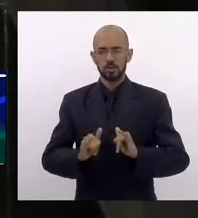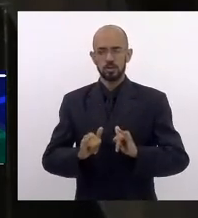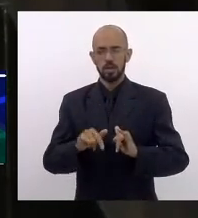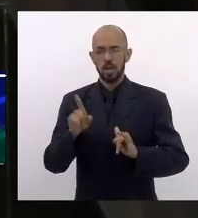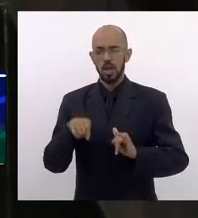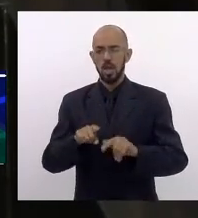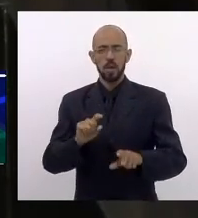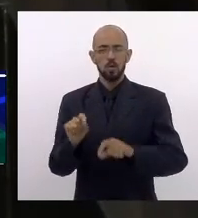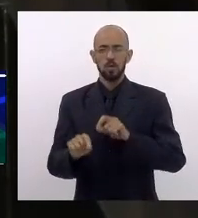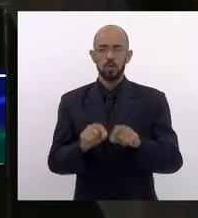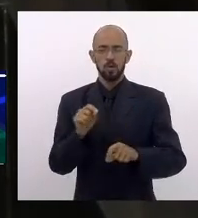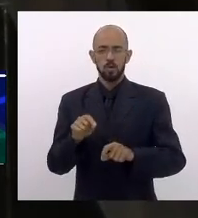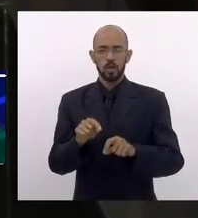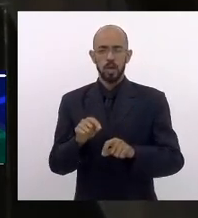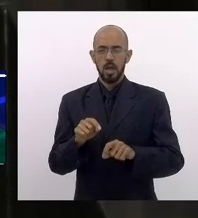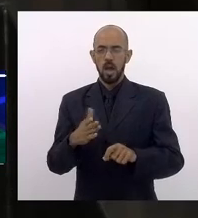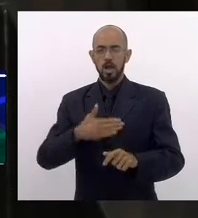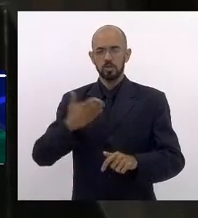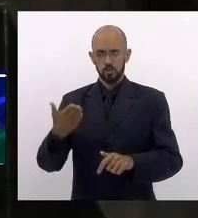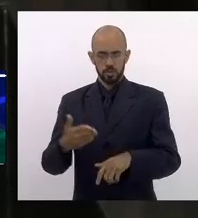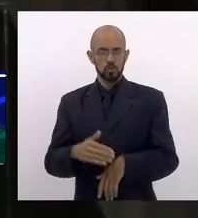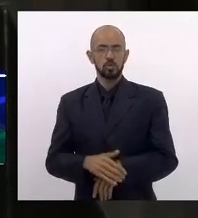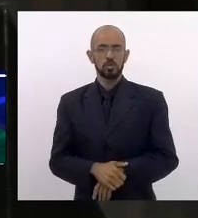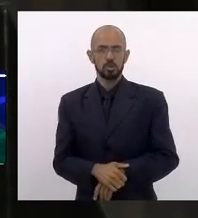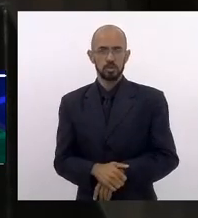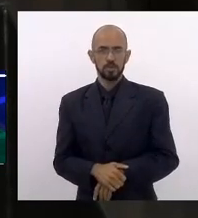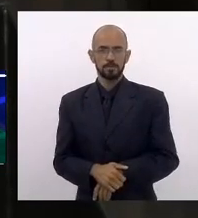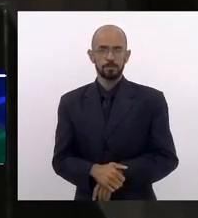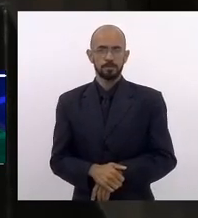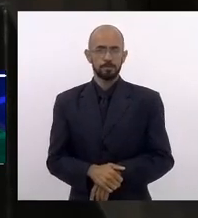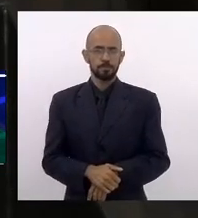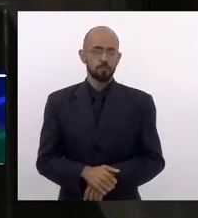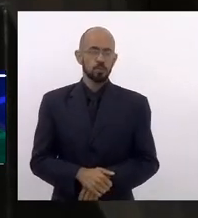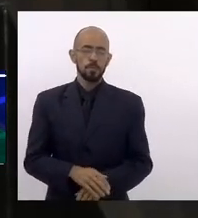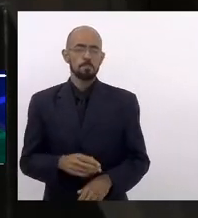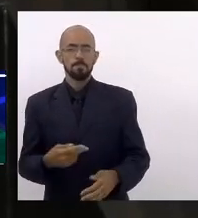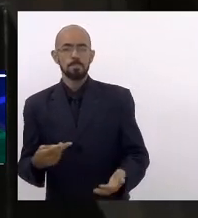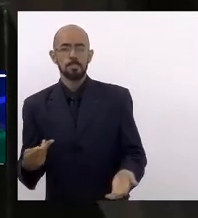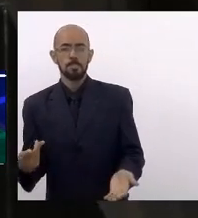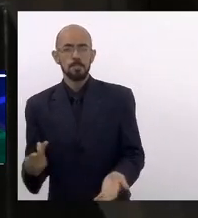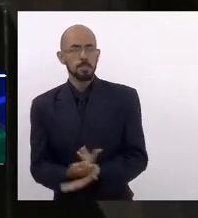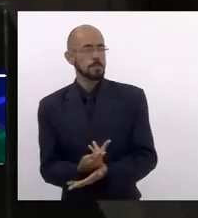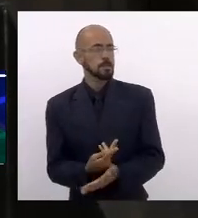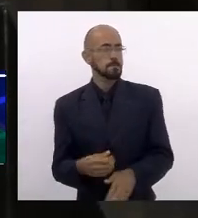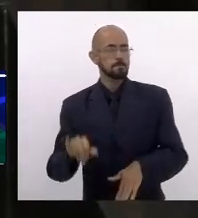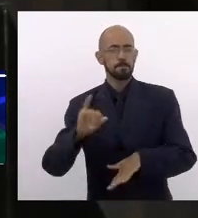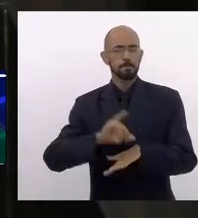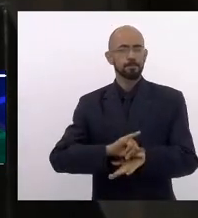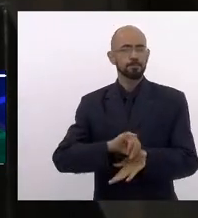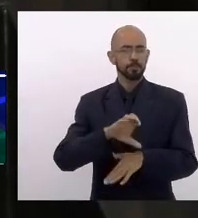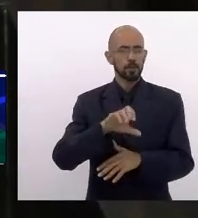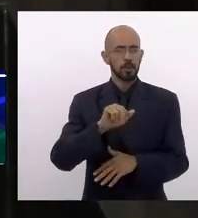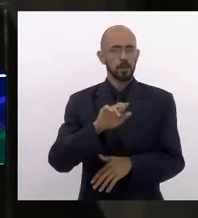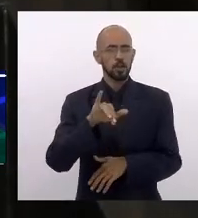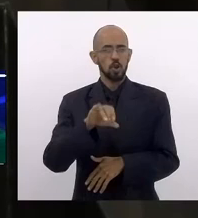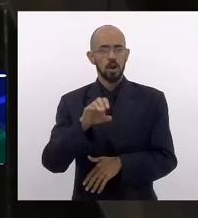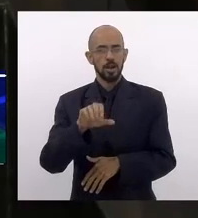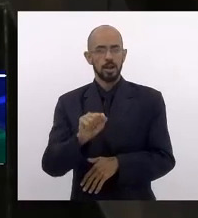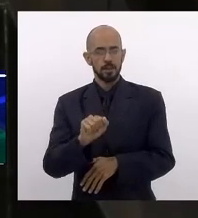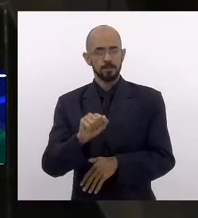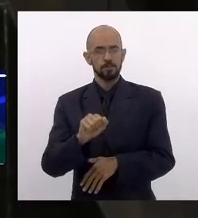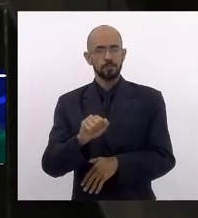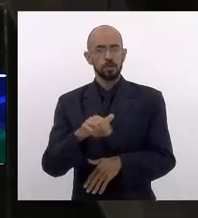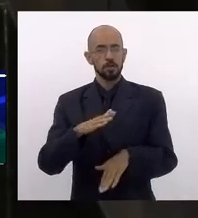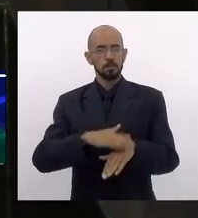disse, aterradores, né? No caso da capital, a capital carioca foi a que mais registrou morte entre